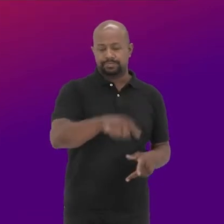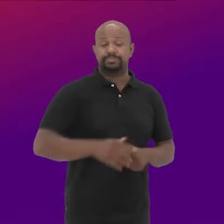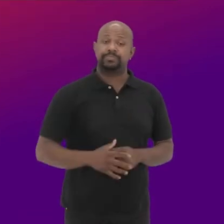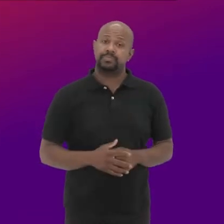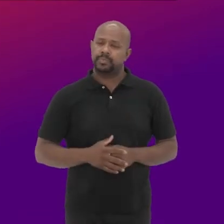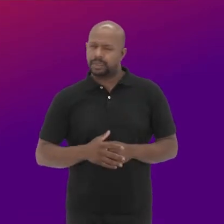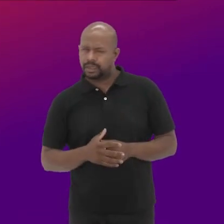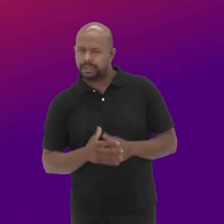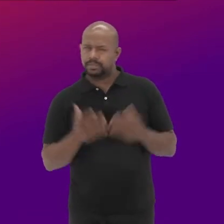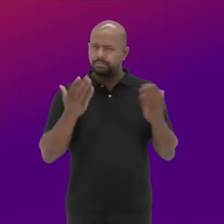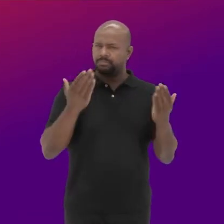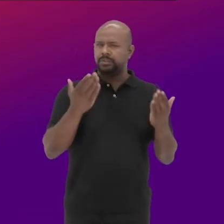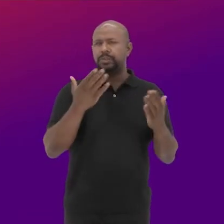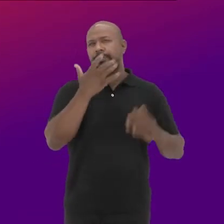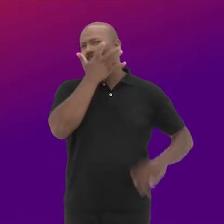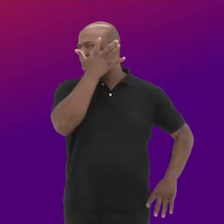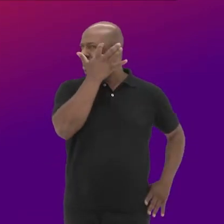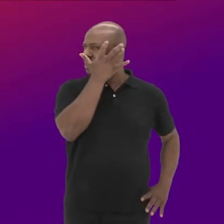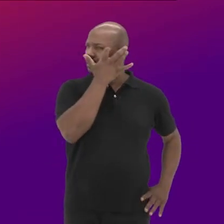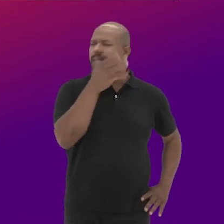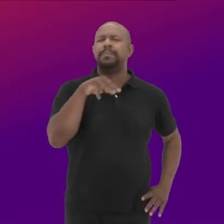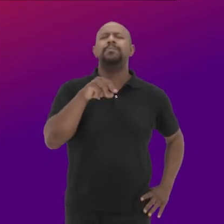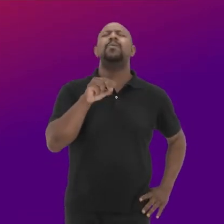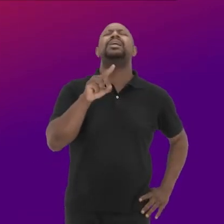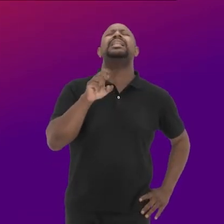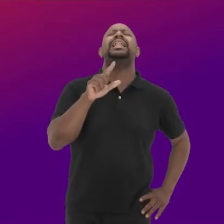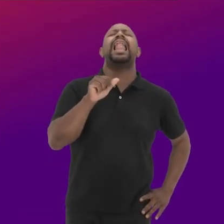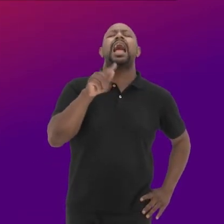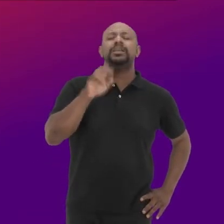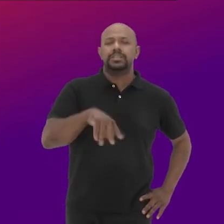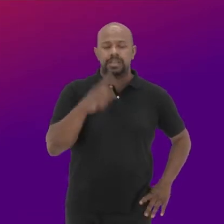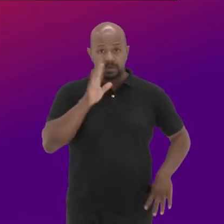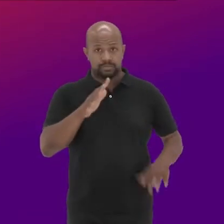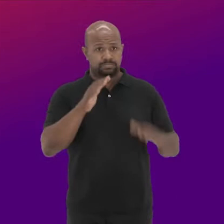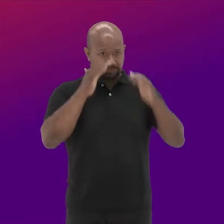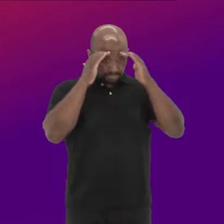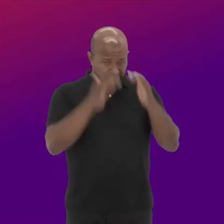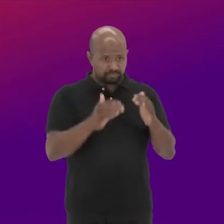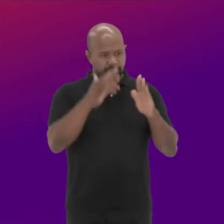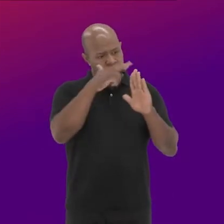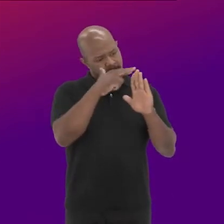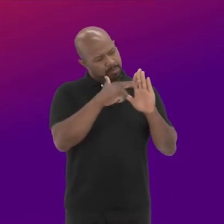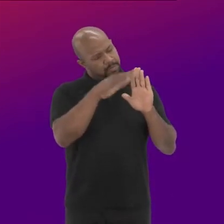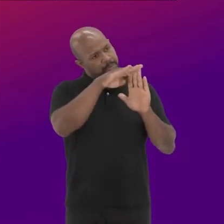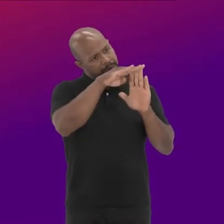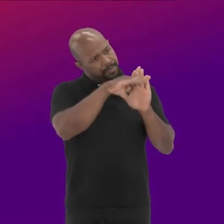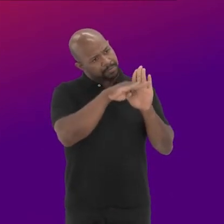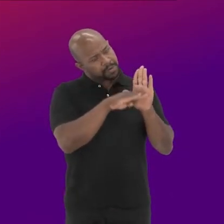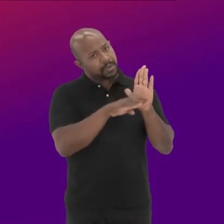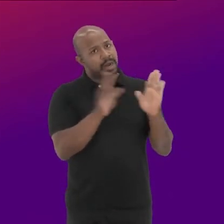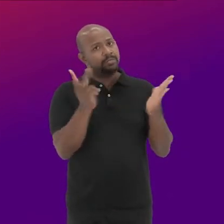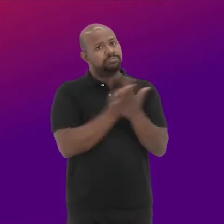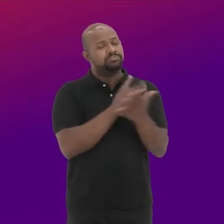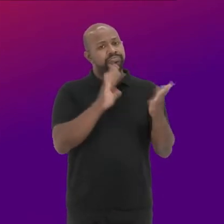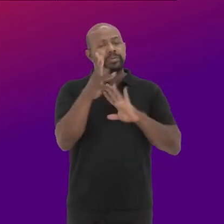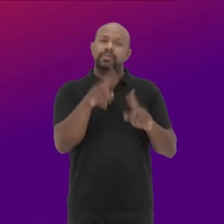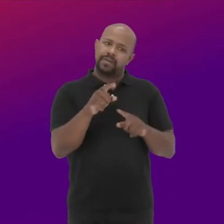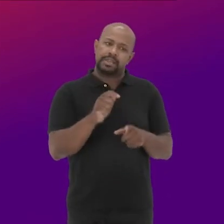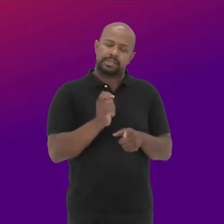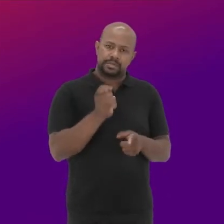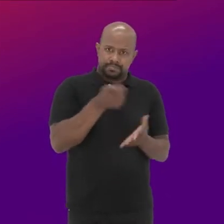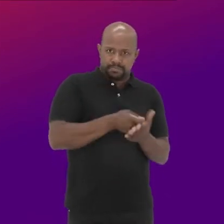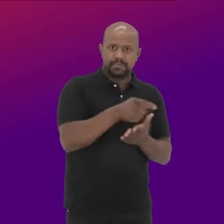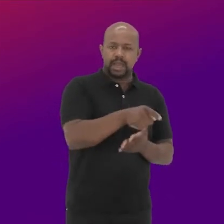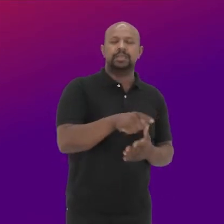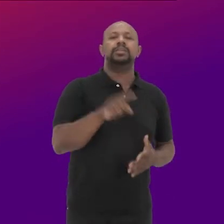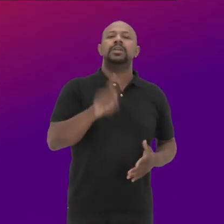população-alvo. E baseado numa modelagem, quando são cumpridas algumas características do evento que vai ser